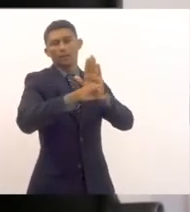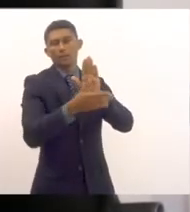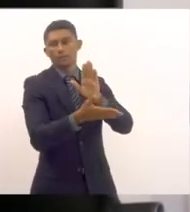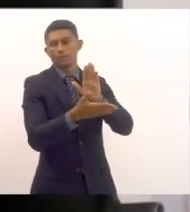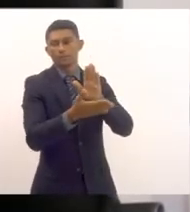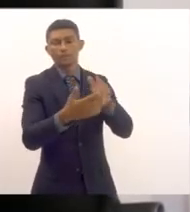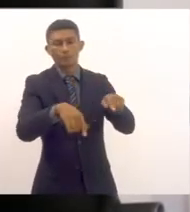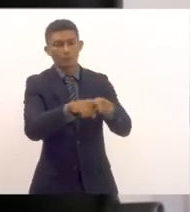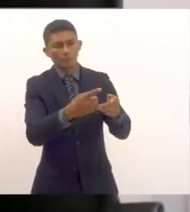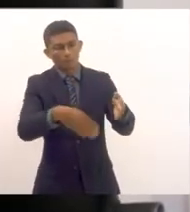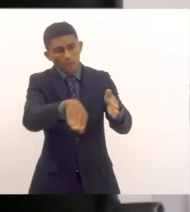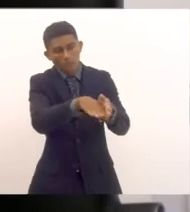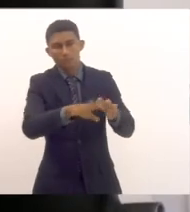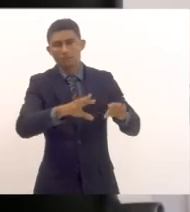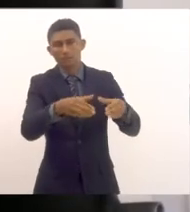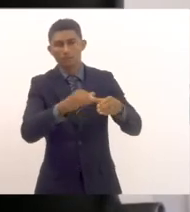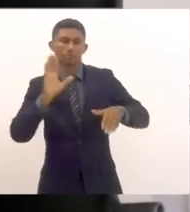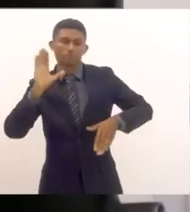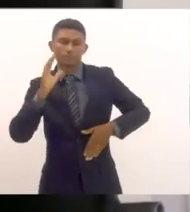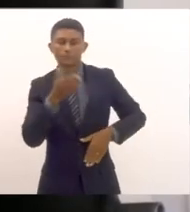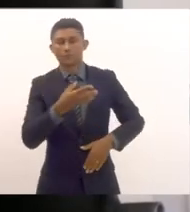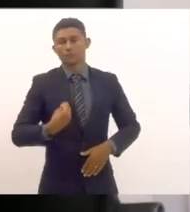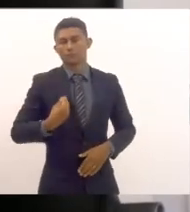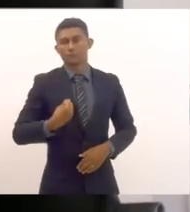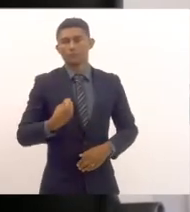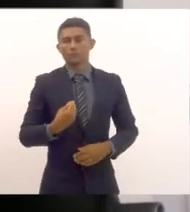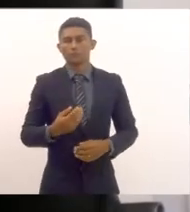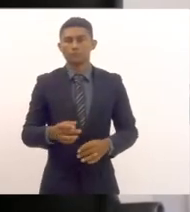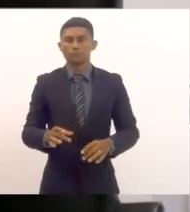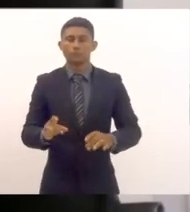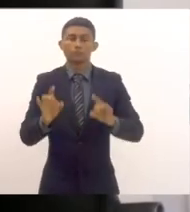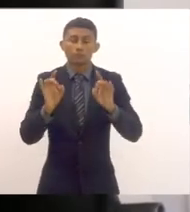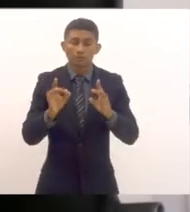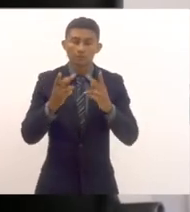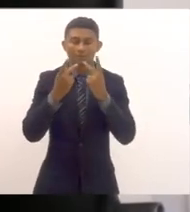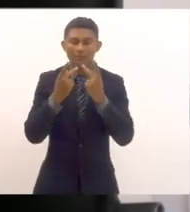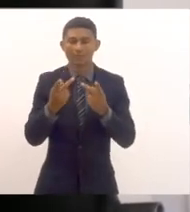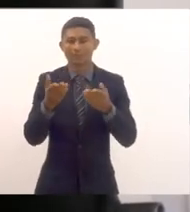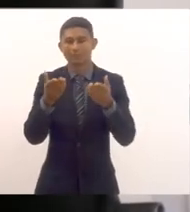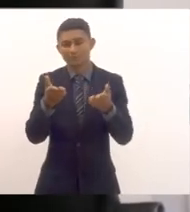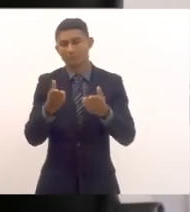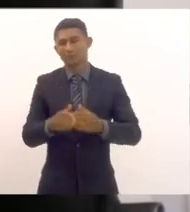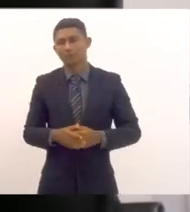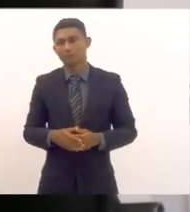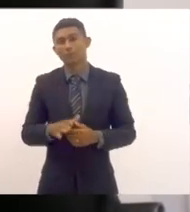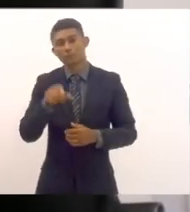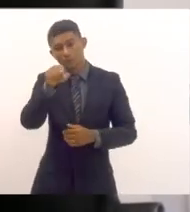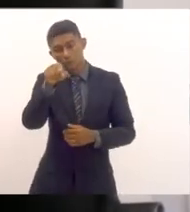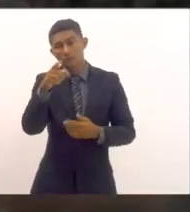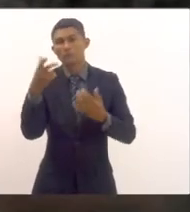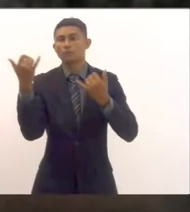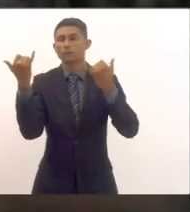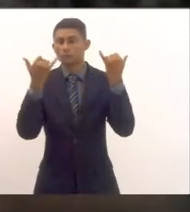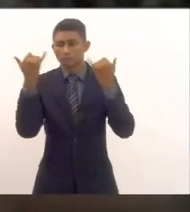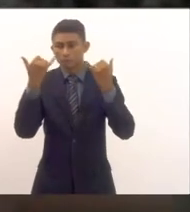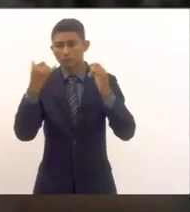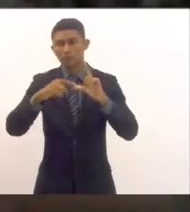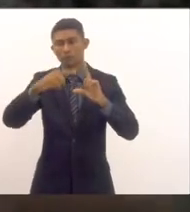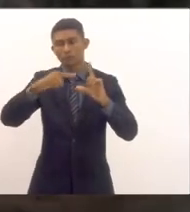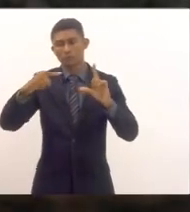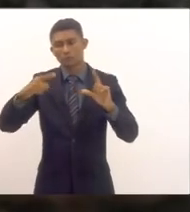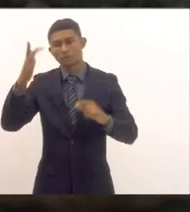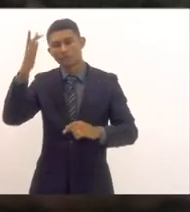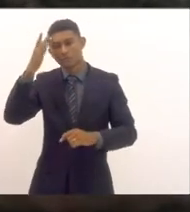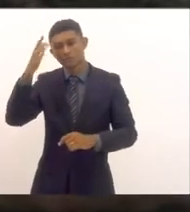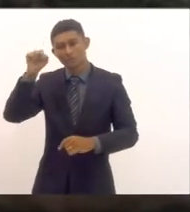Estação deputados pelo clientes Então essa ponderação e eu queria que fazer mas esses dados que você traz Até que a